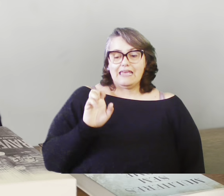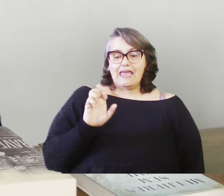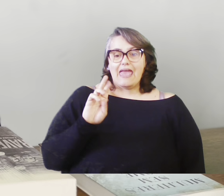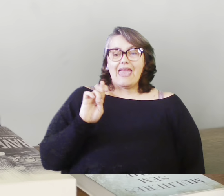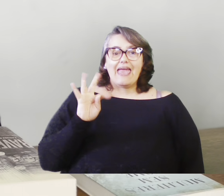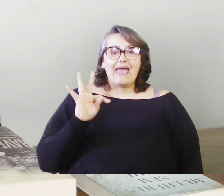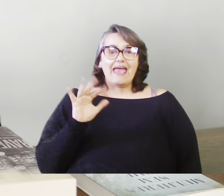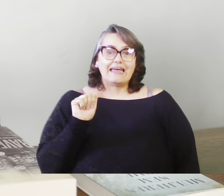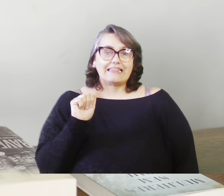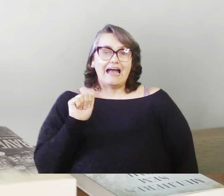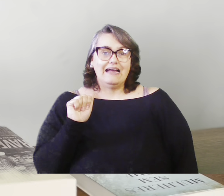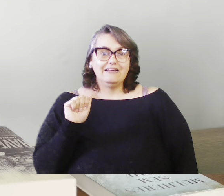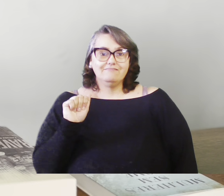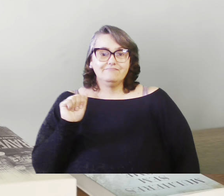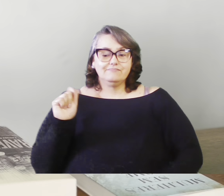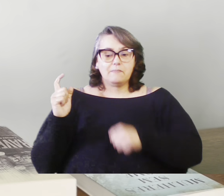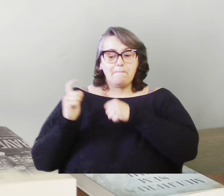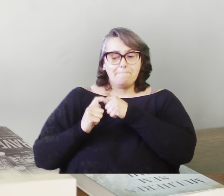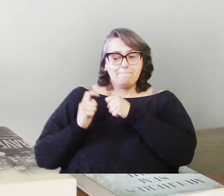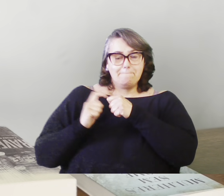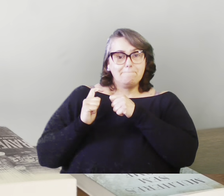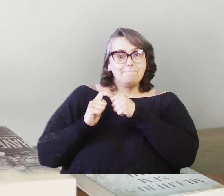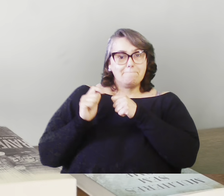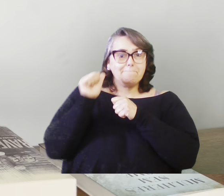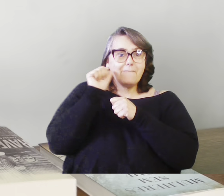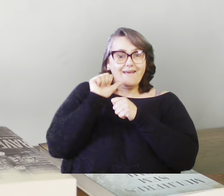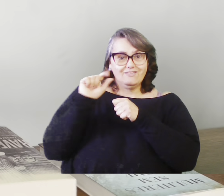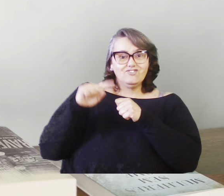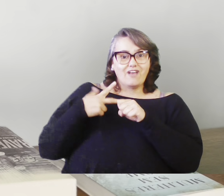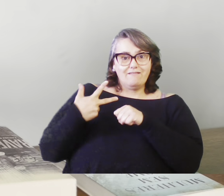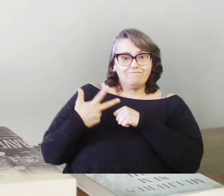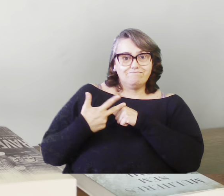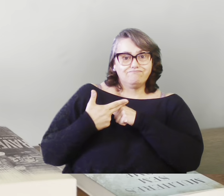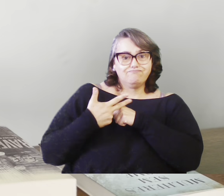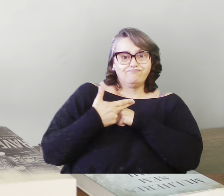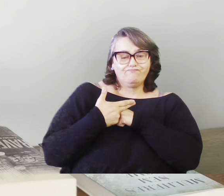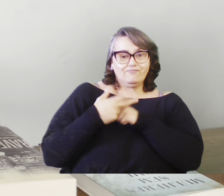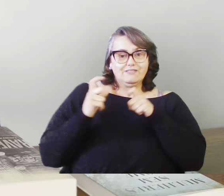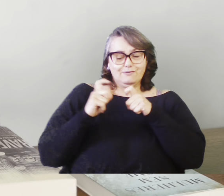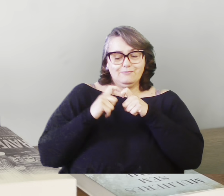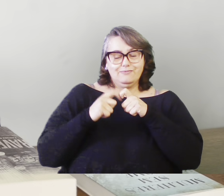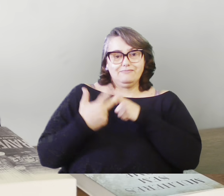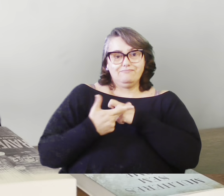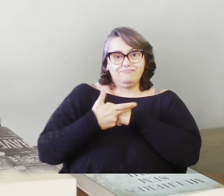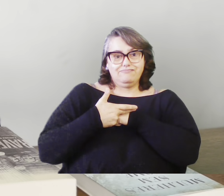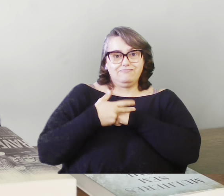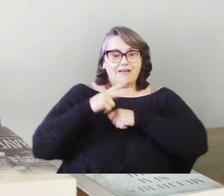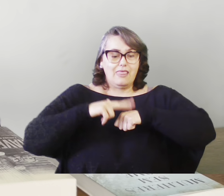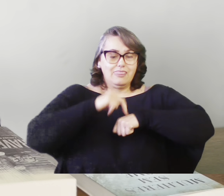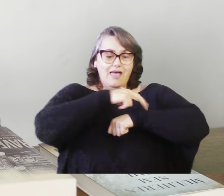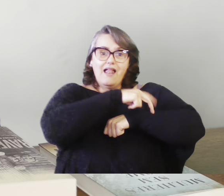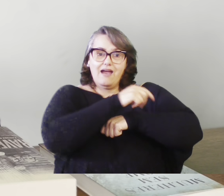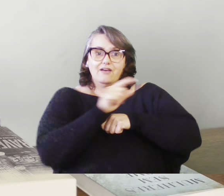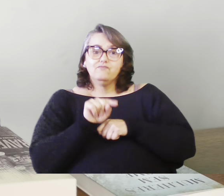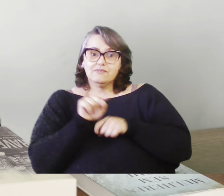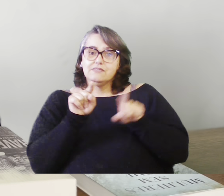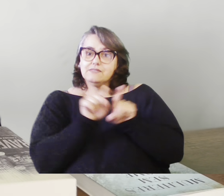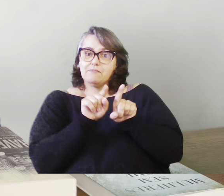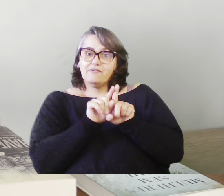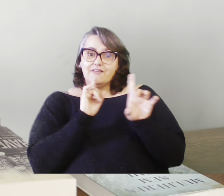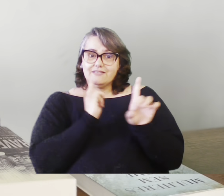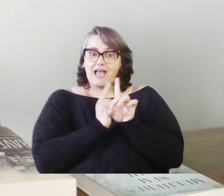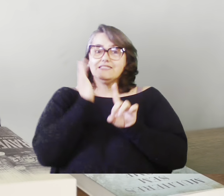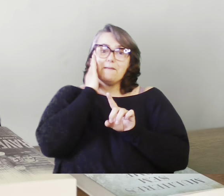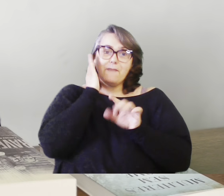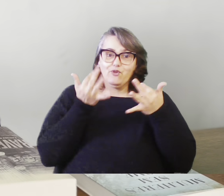com Herta, né? Essa médica que operou as coelhas?